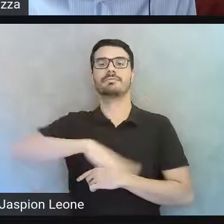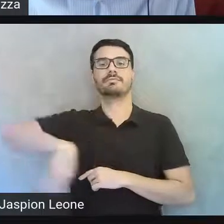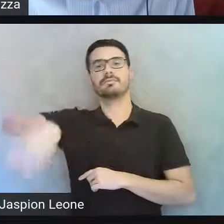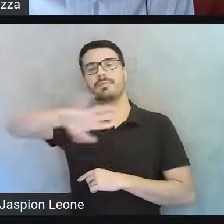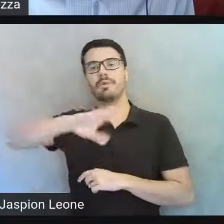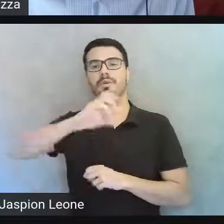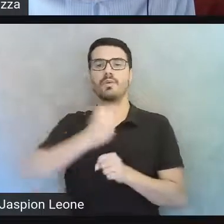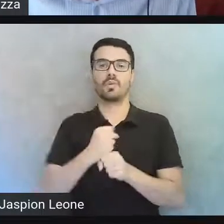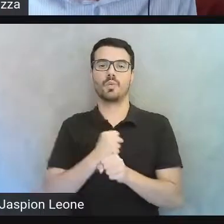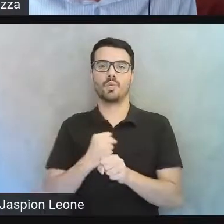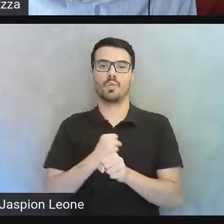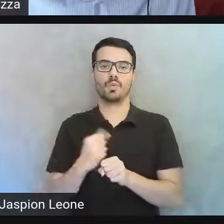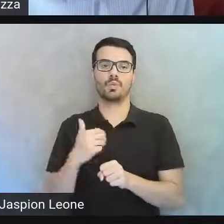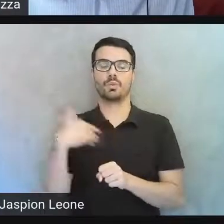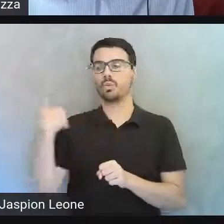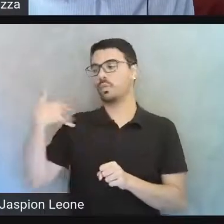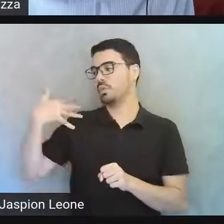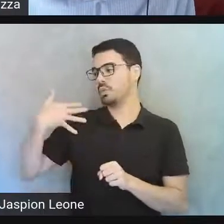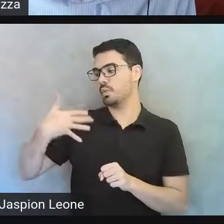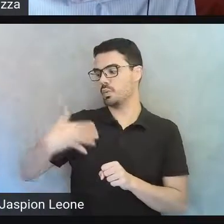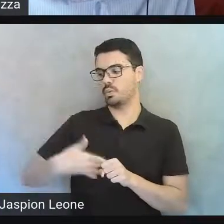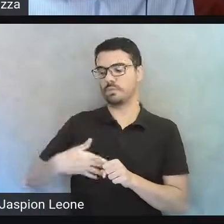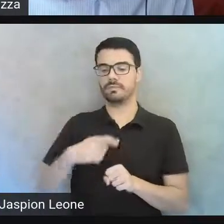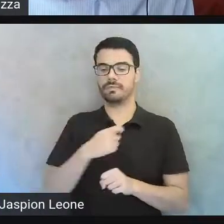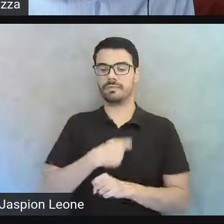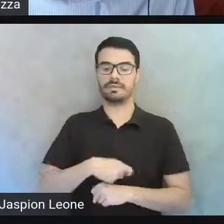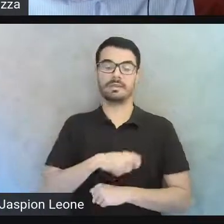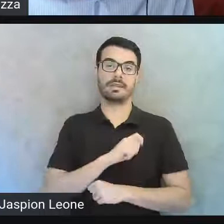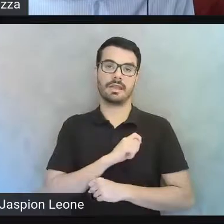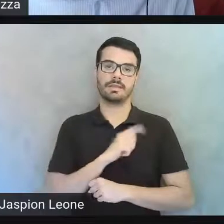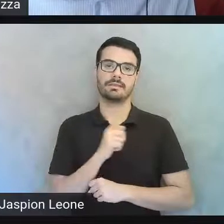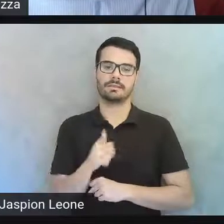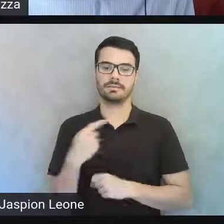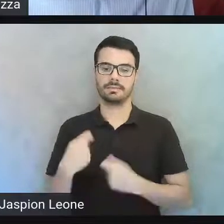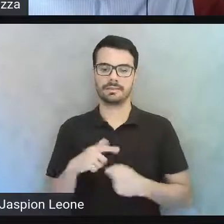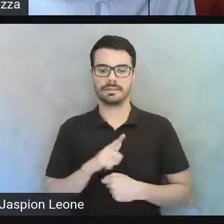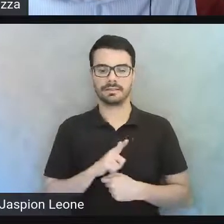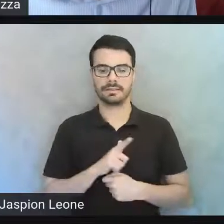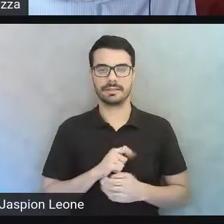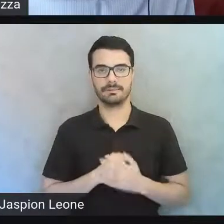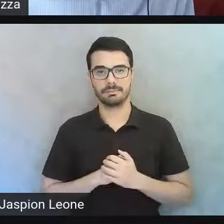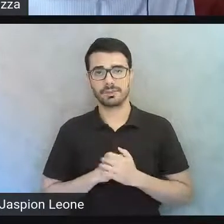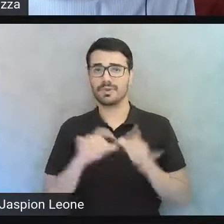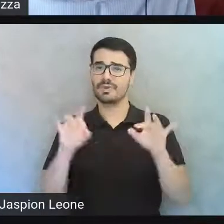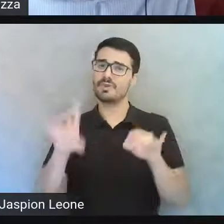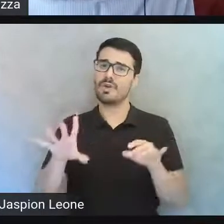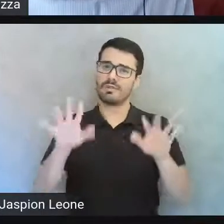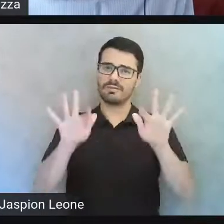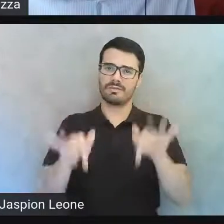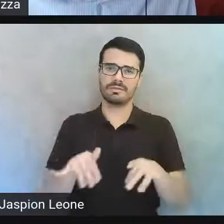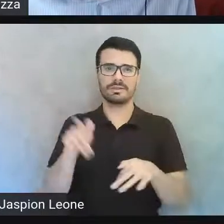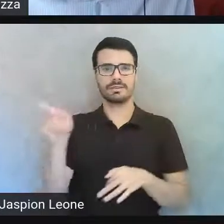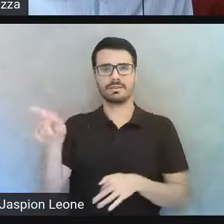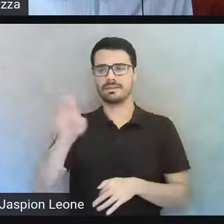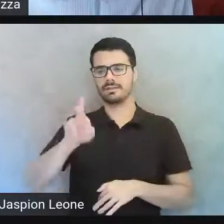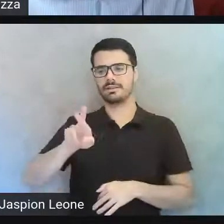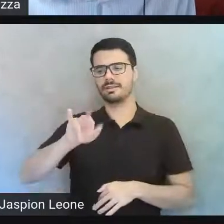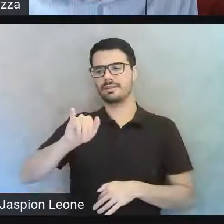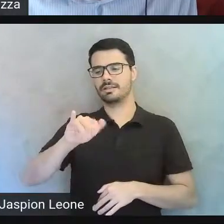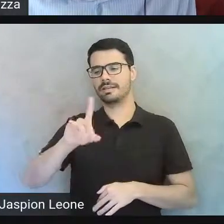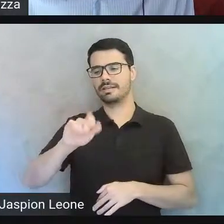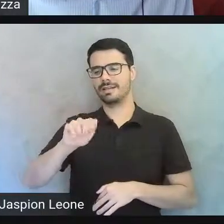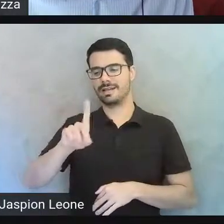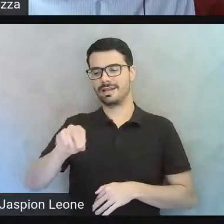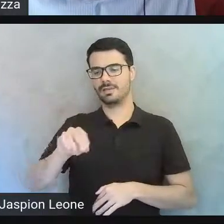Então, também passa por uma fiscalização nesse sentido. E aí, só para terminar, o Ricardo está perguntando o que a gente